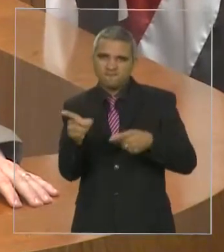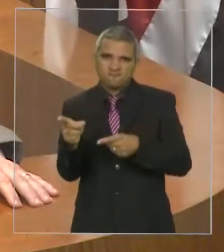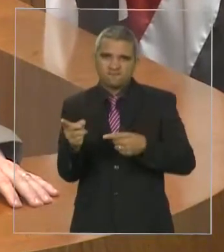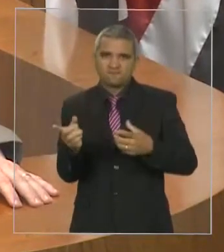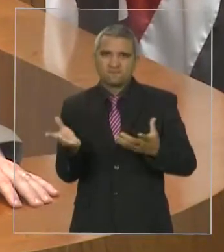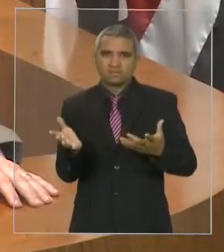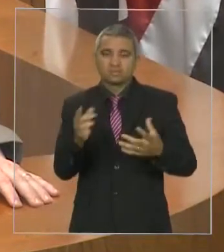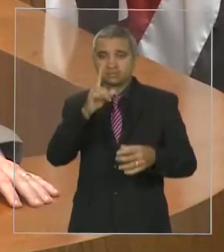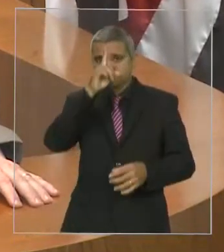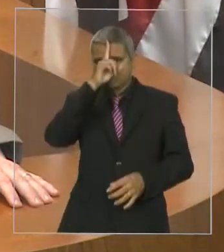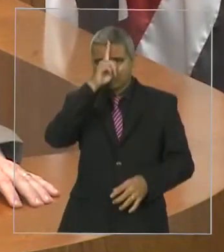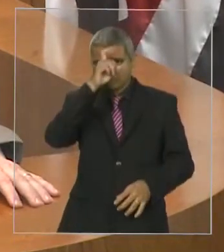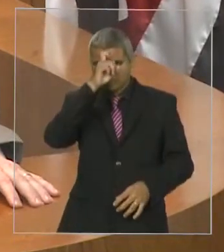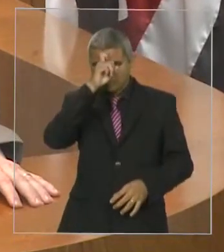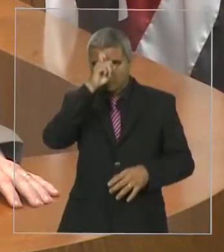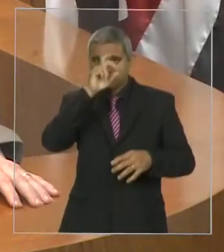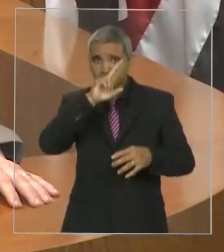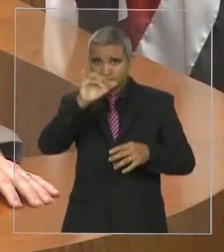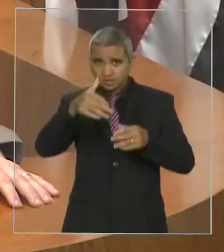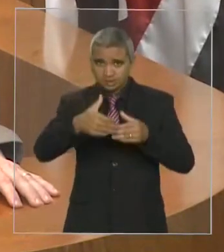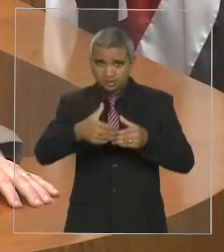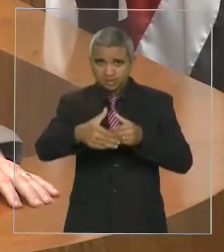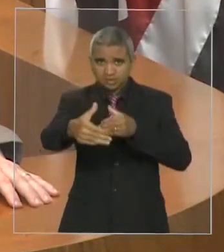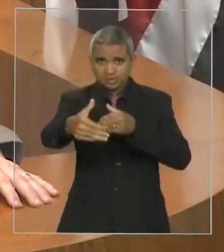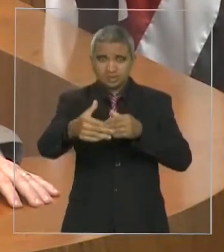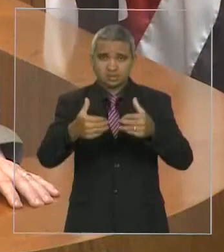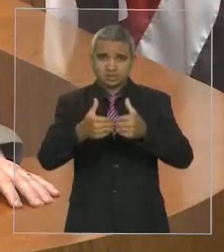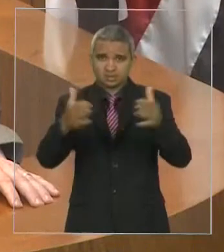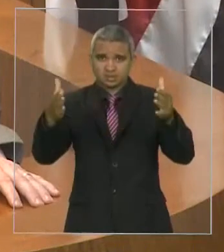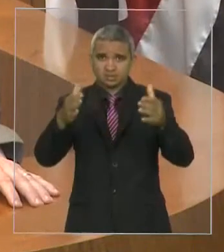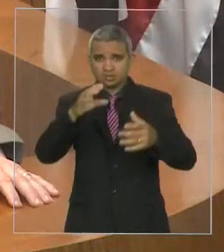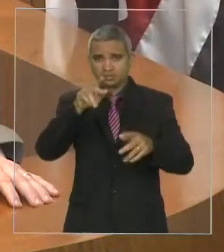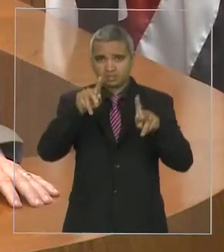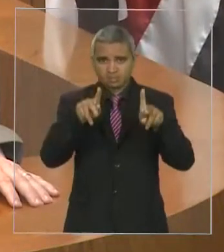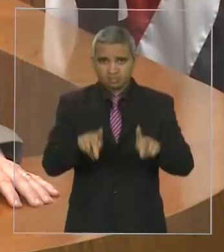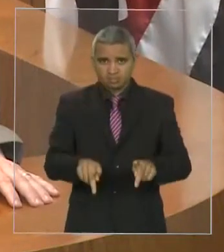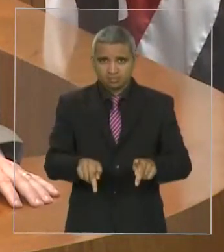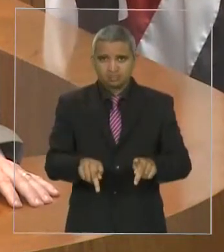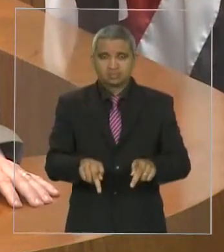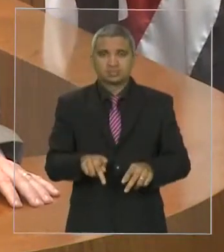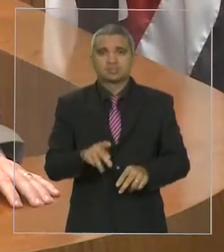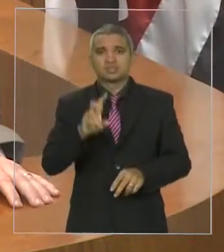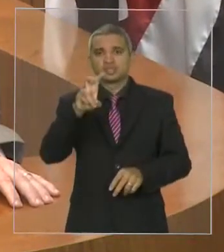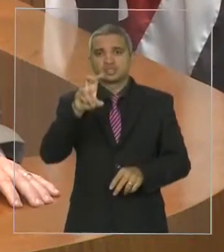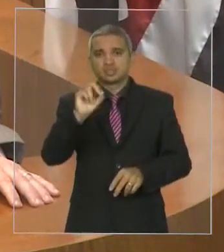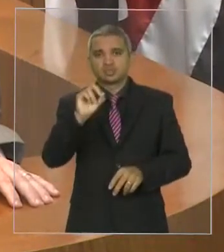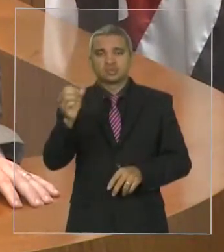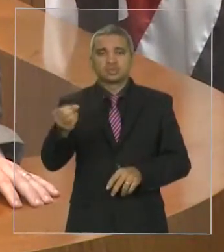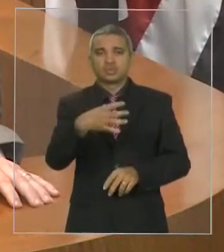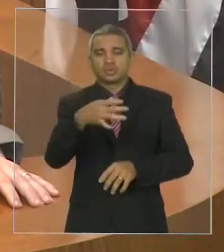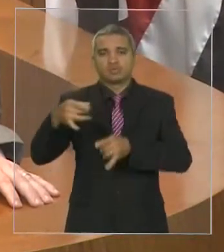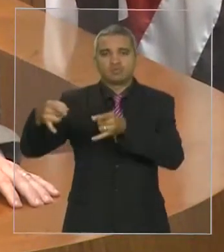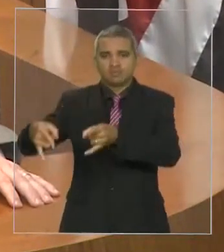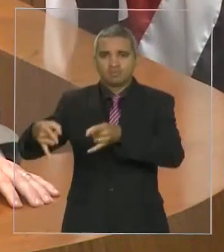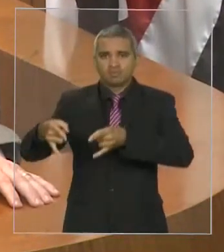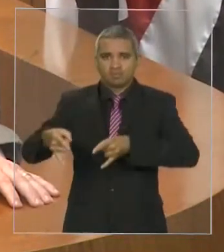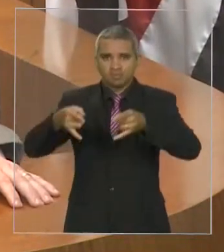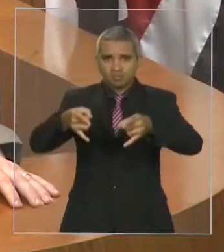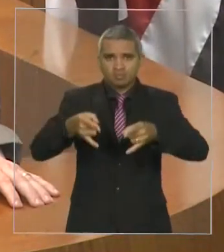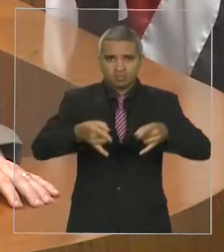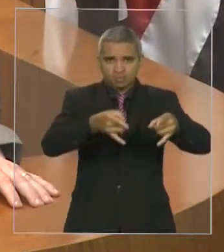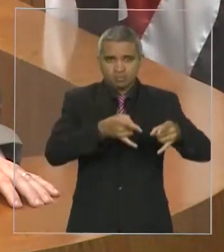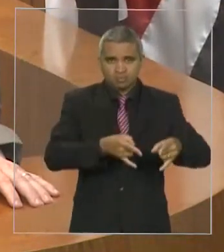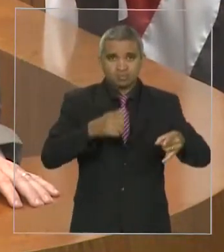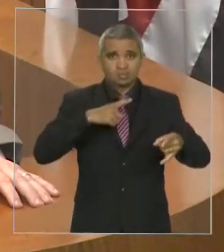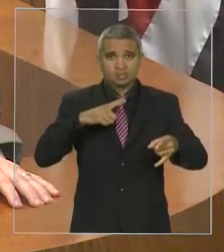o hospital em breve será entregue à população e serão 50 novos leitos, sendo 10 de